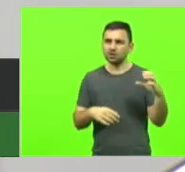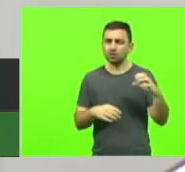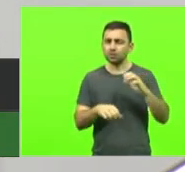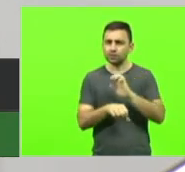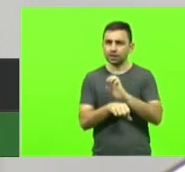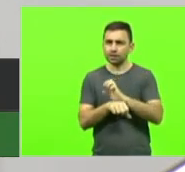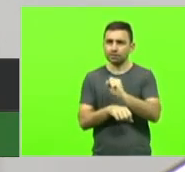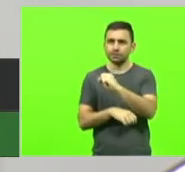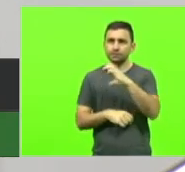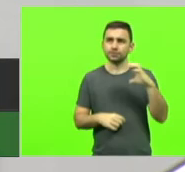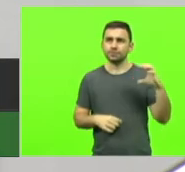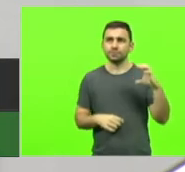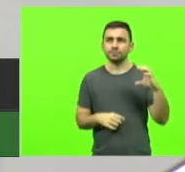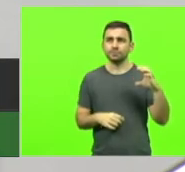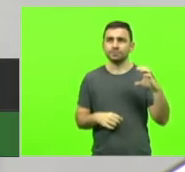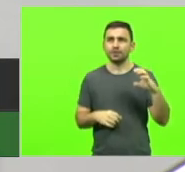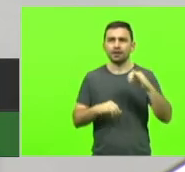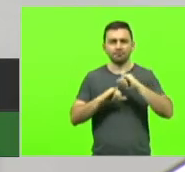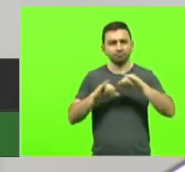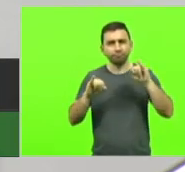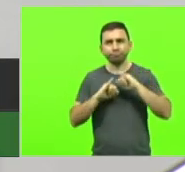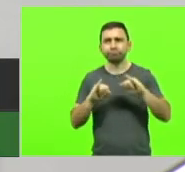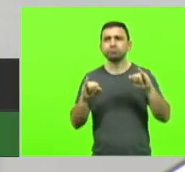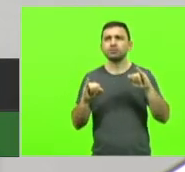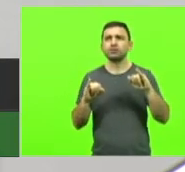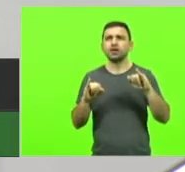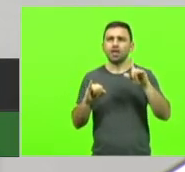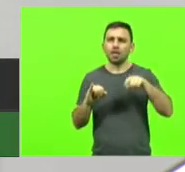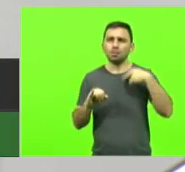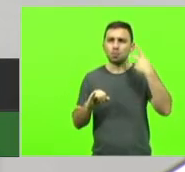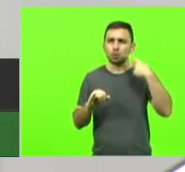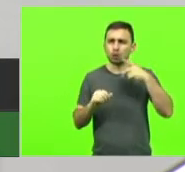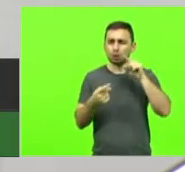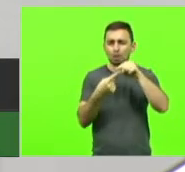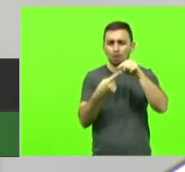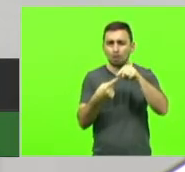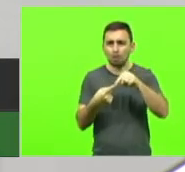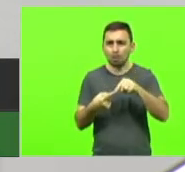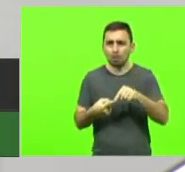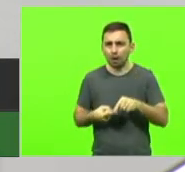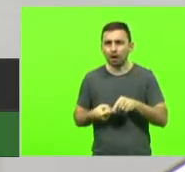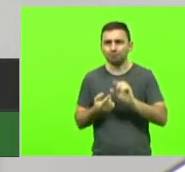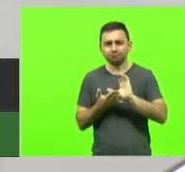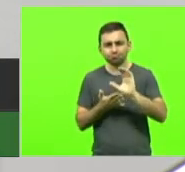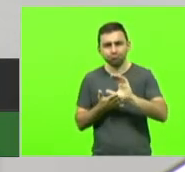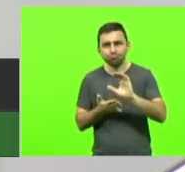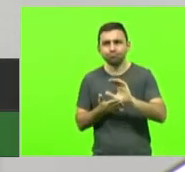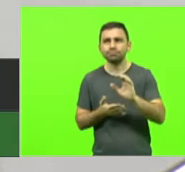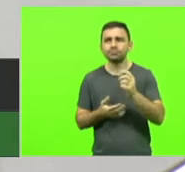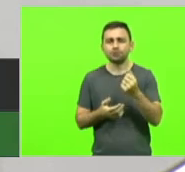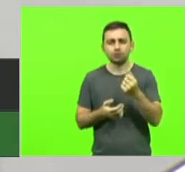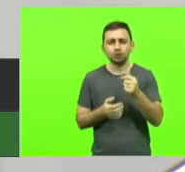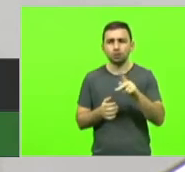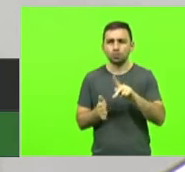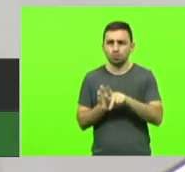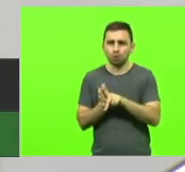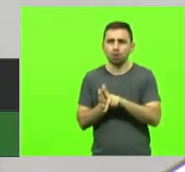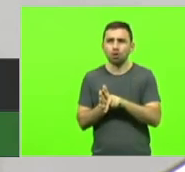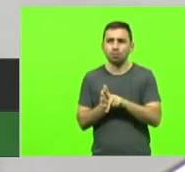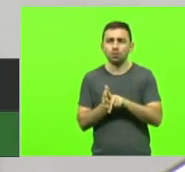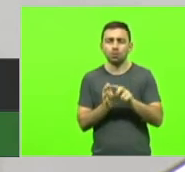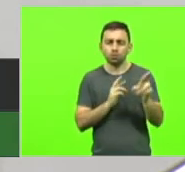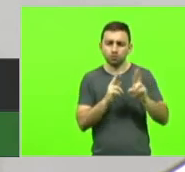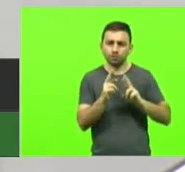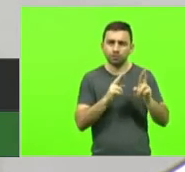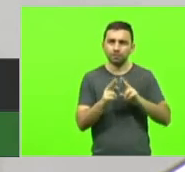de Santa Catarina, dizendo que foi uma política acertada de investirmos recursos próprios do estado nas rodovias